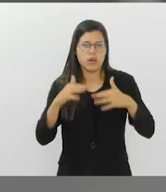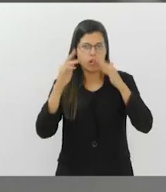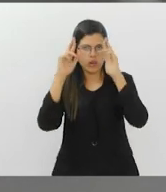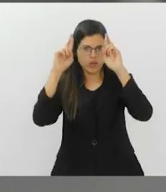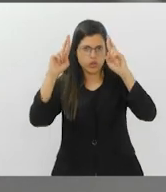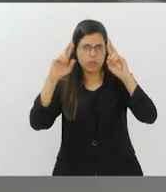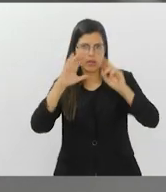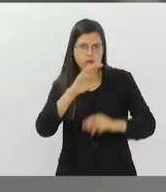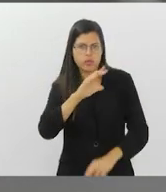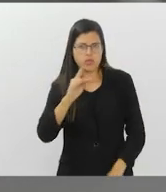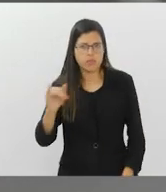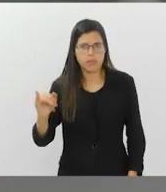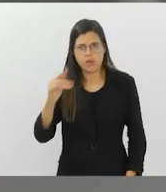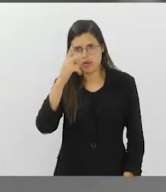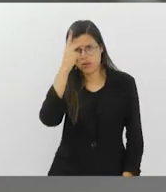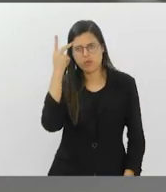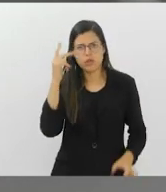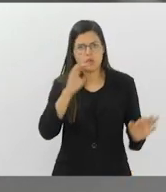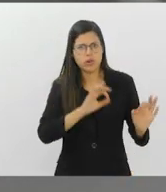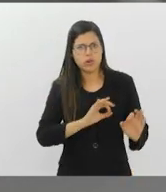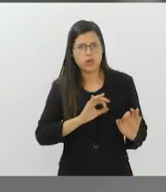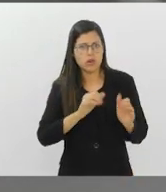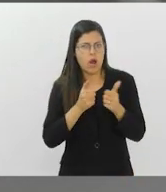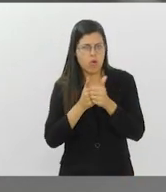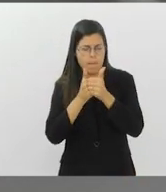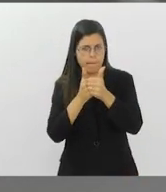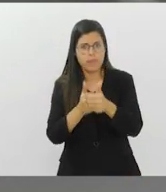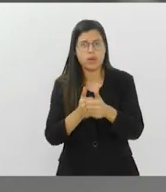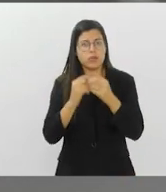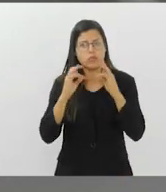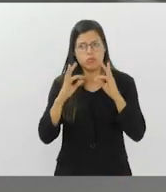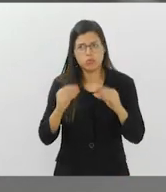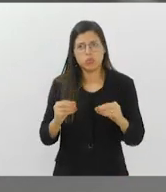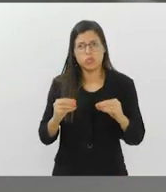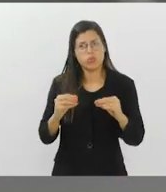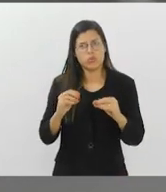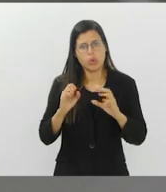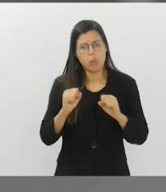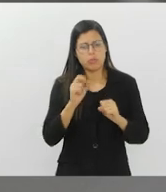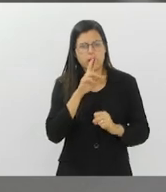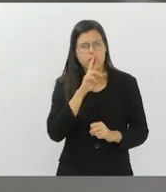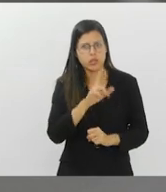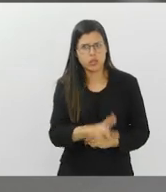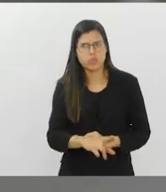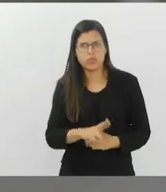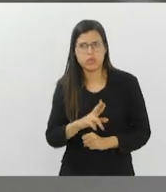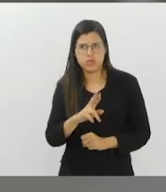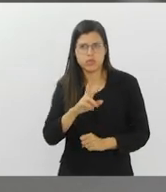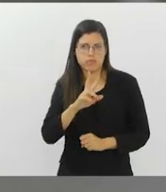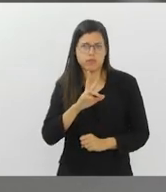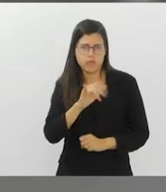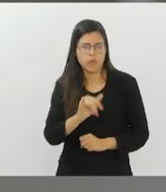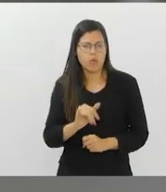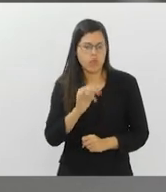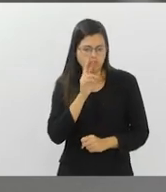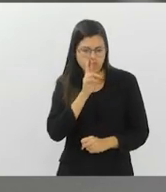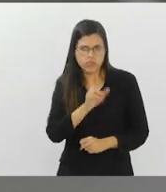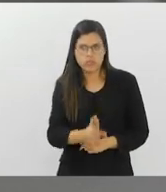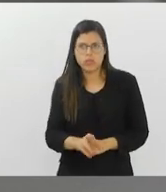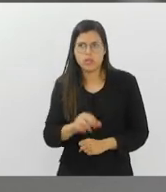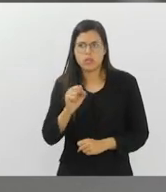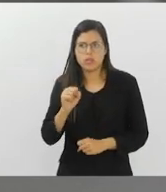àqueles que nos acompanham. Tudo que estiver ao meu alcance será respondido aqui. e para o que não for possível responder